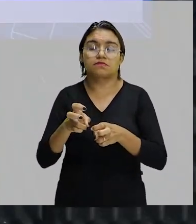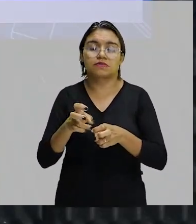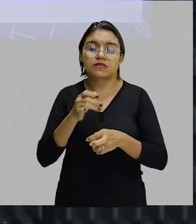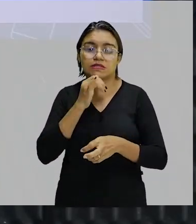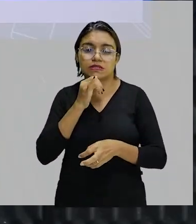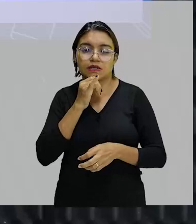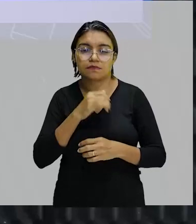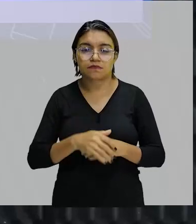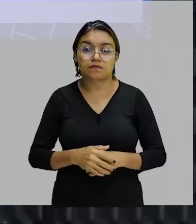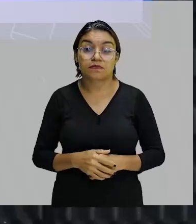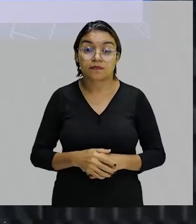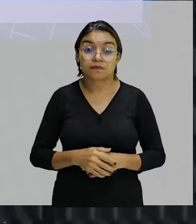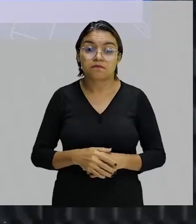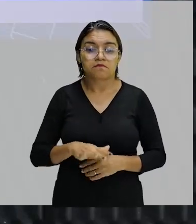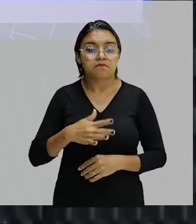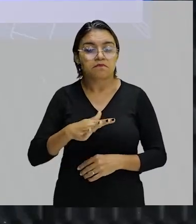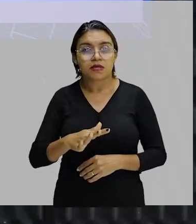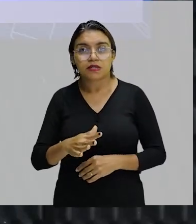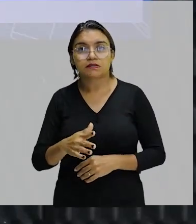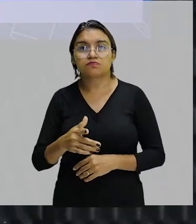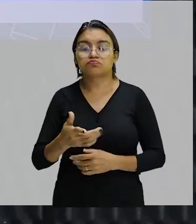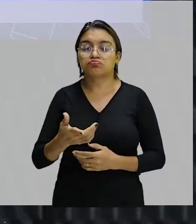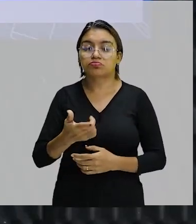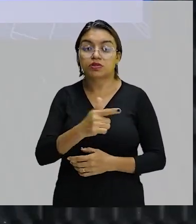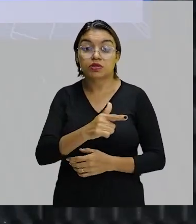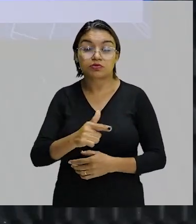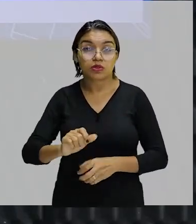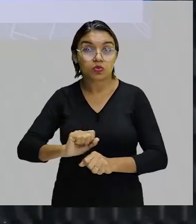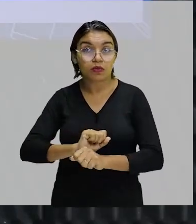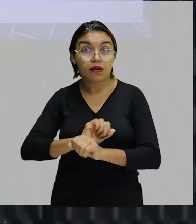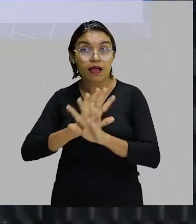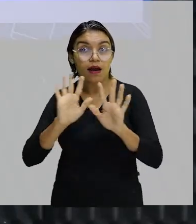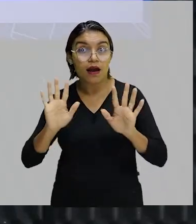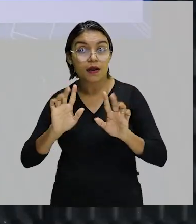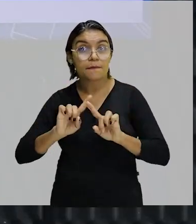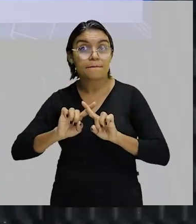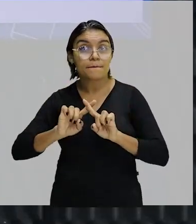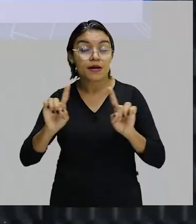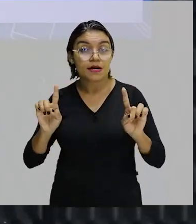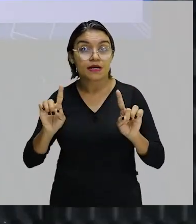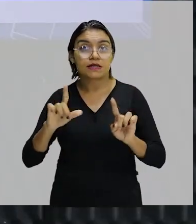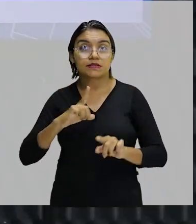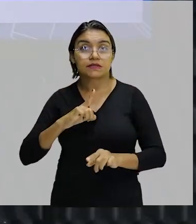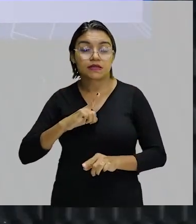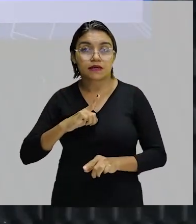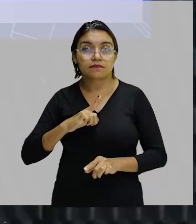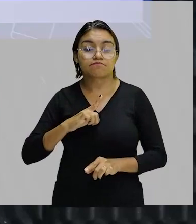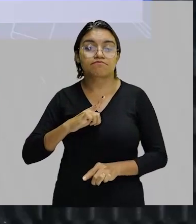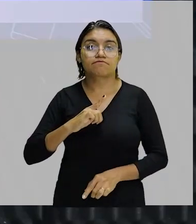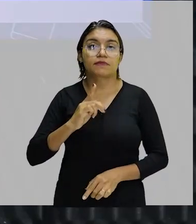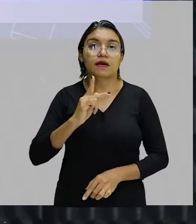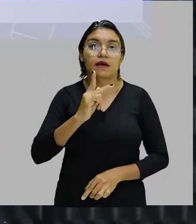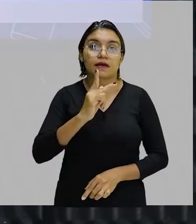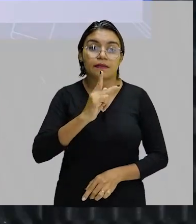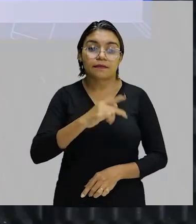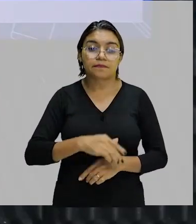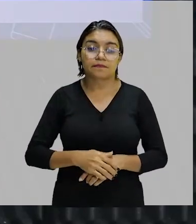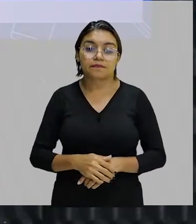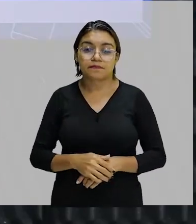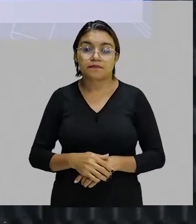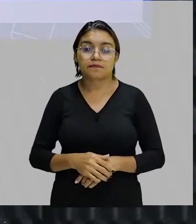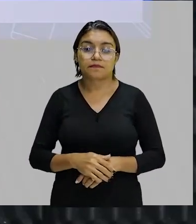tenha sido claramente explicitado aí, eu vou trabalhar termo geral, eu vou